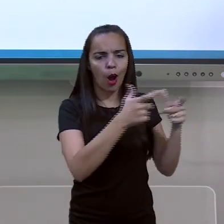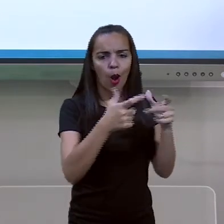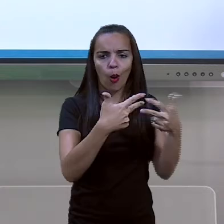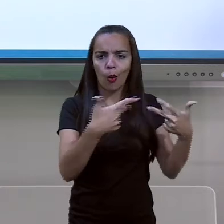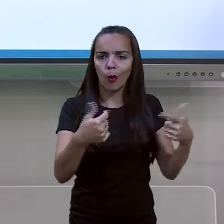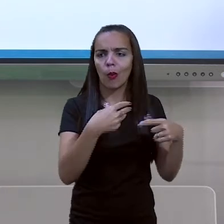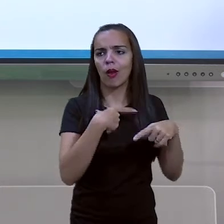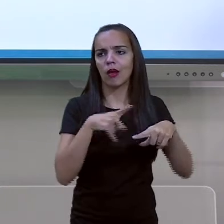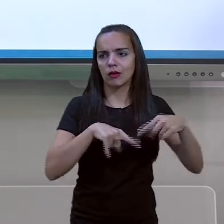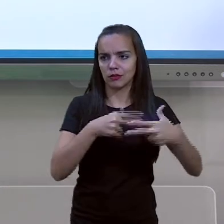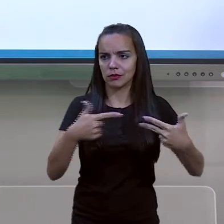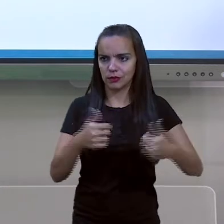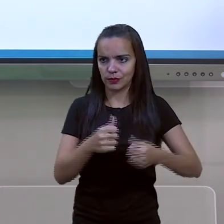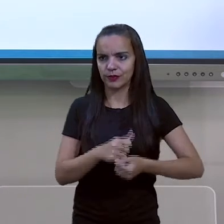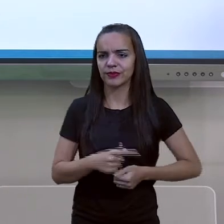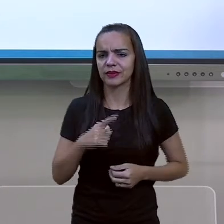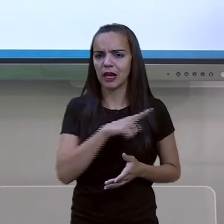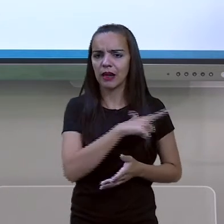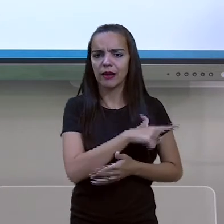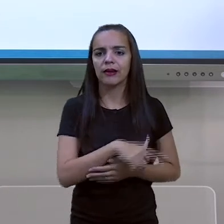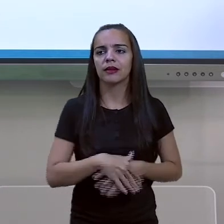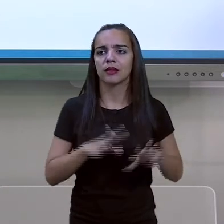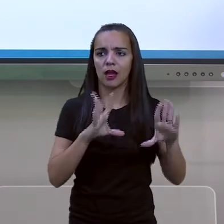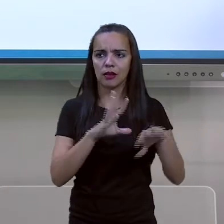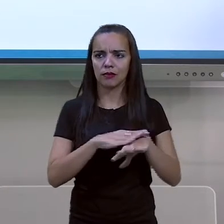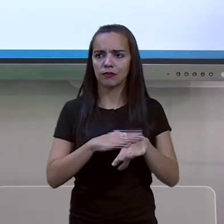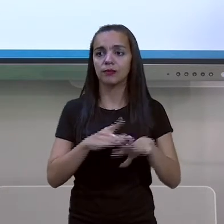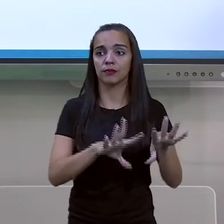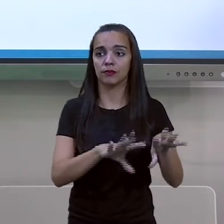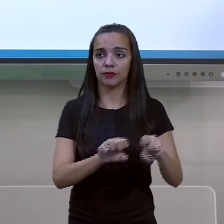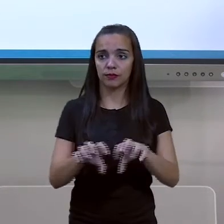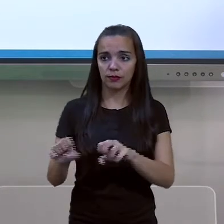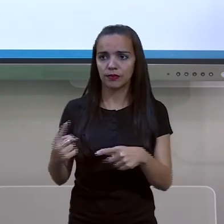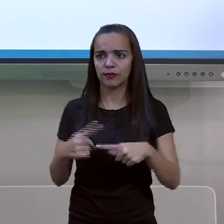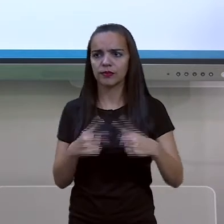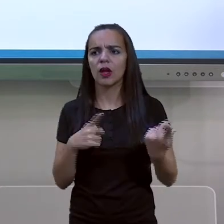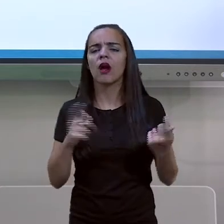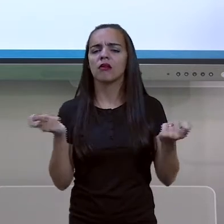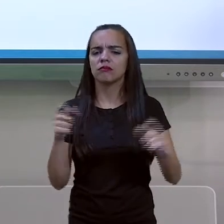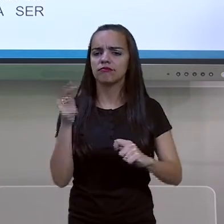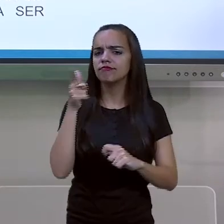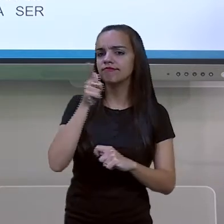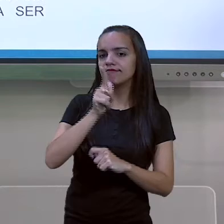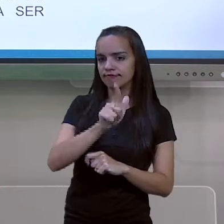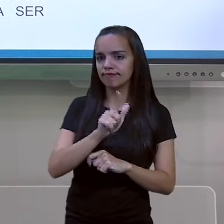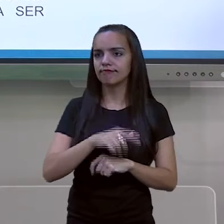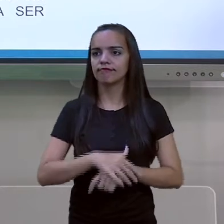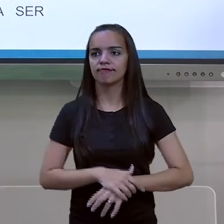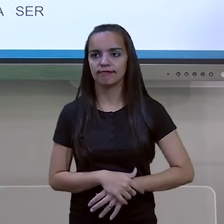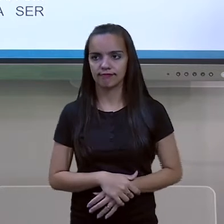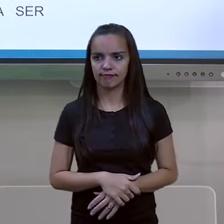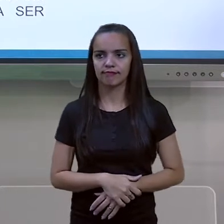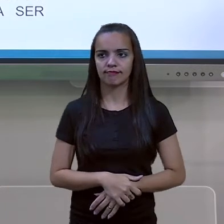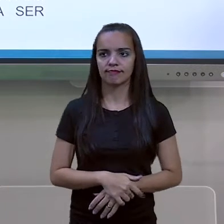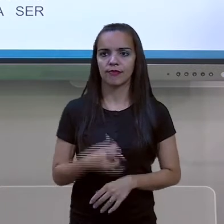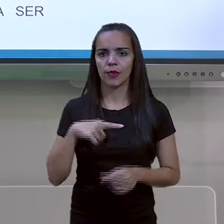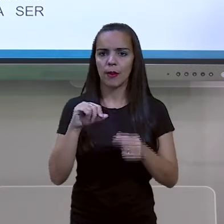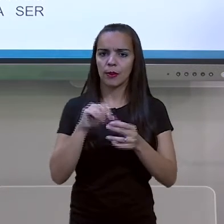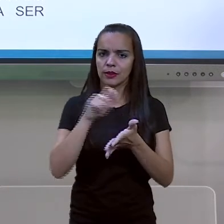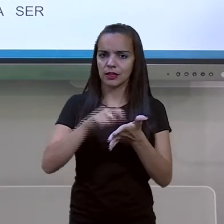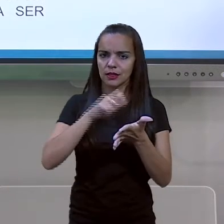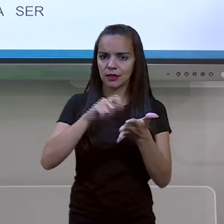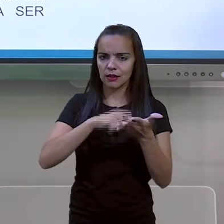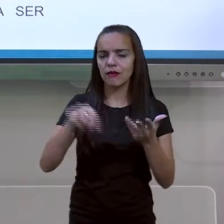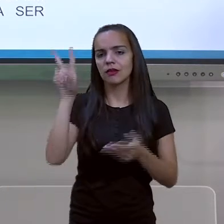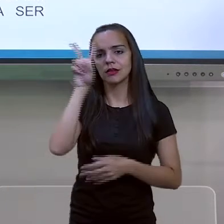que é uma coisa concreta, né? Mas eles se aproximam ao máximo do concreto para fazer os nossos